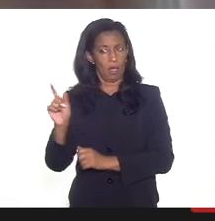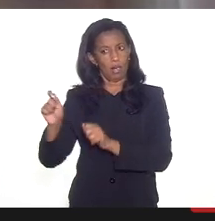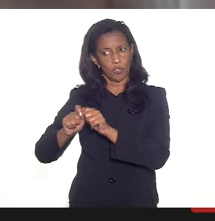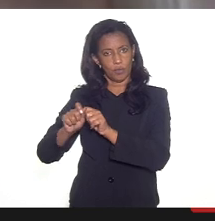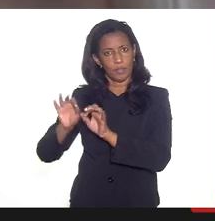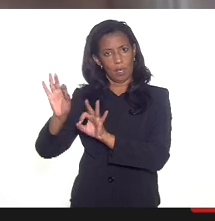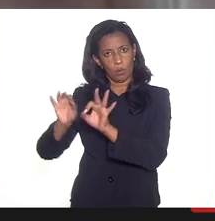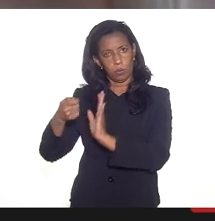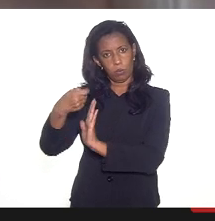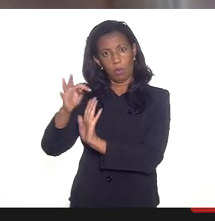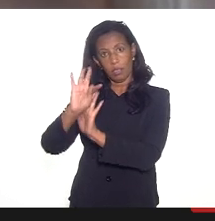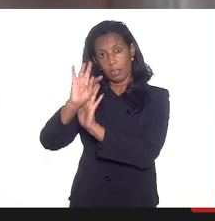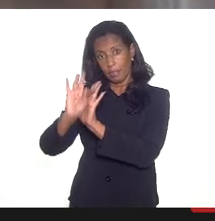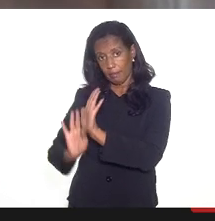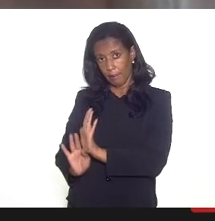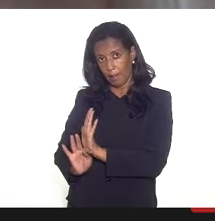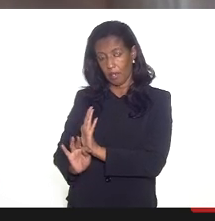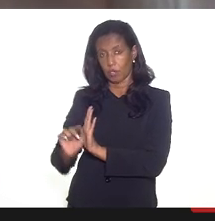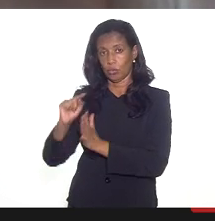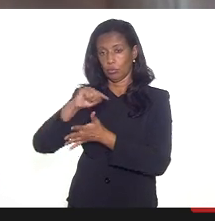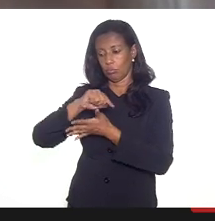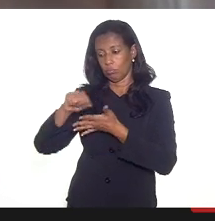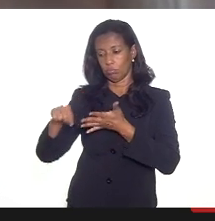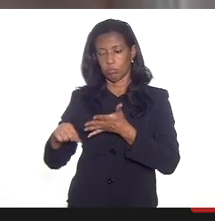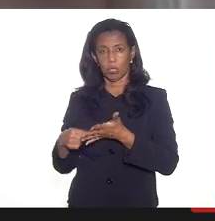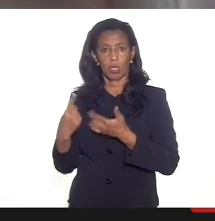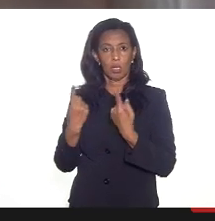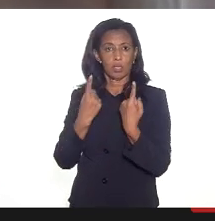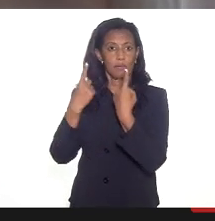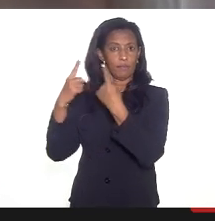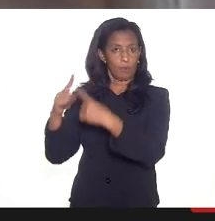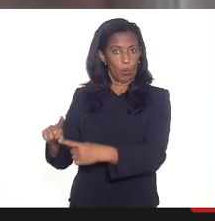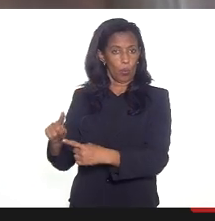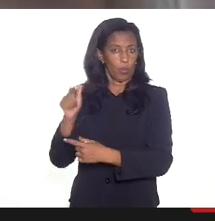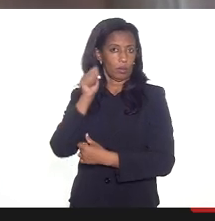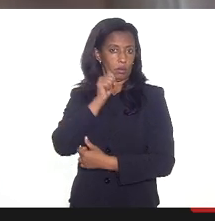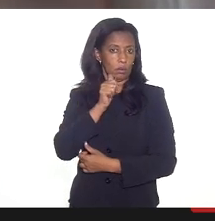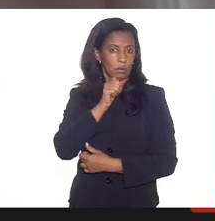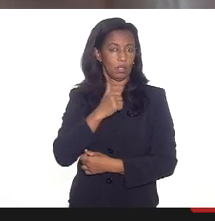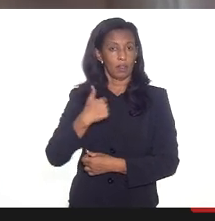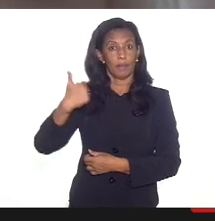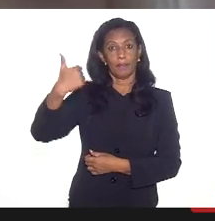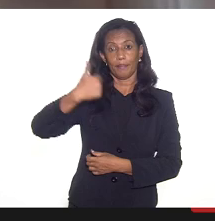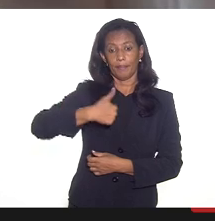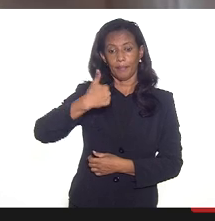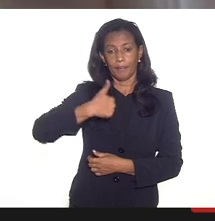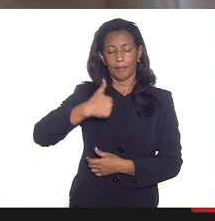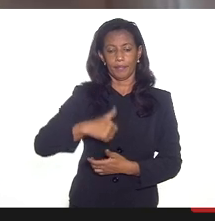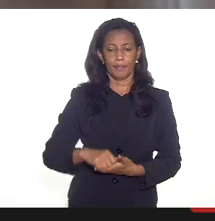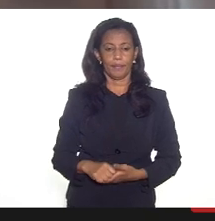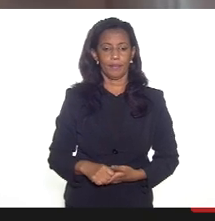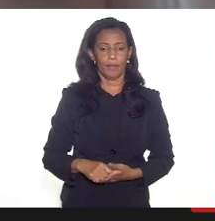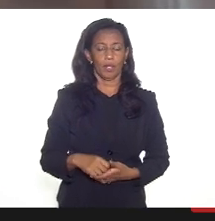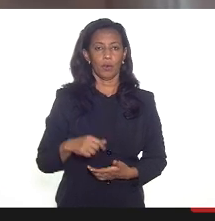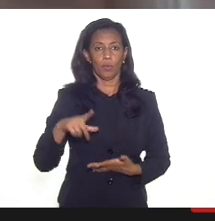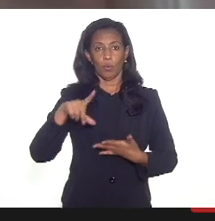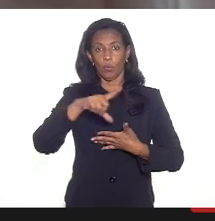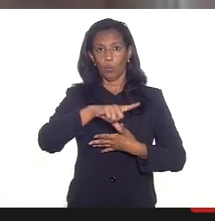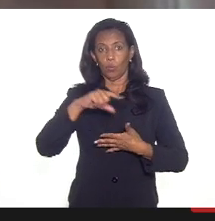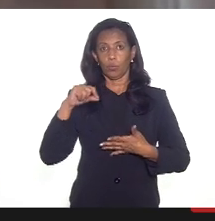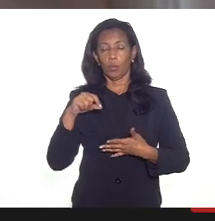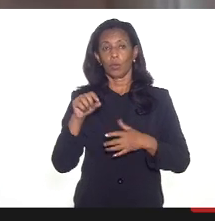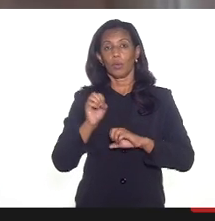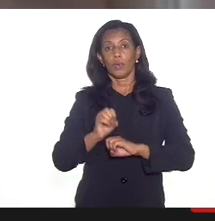fizeram em relação à questão do enfrentamento a essa violência contra a mulher. Em primeiro lugar, foi muito destacada a questão